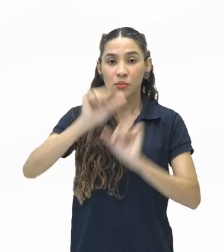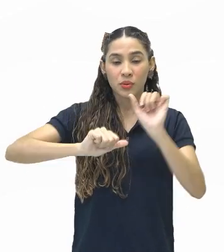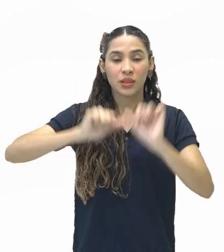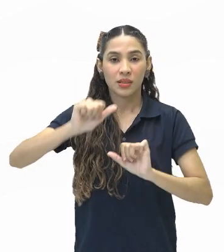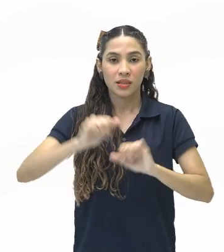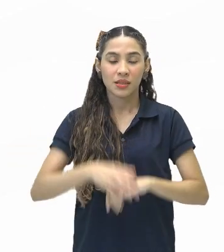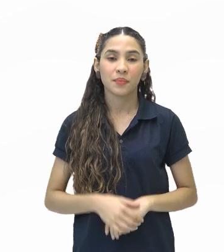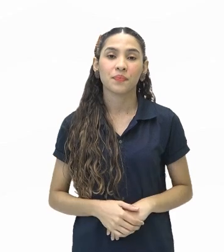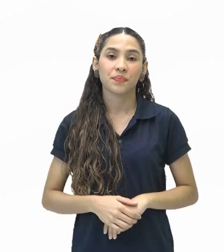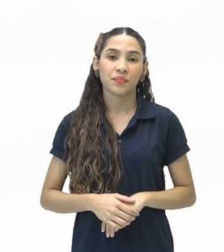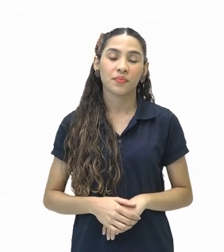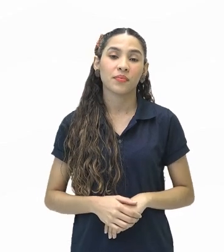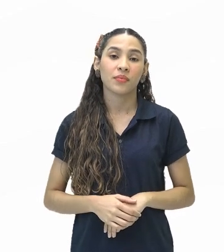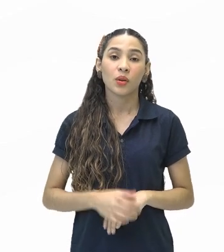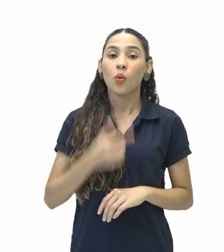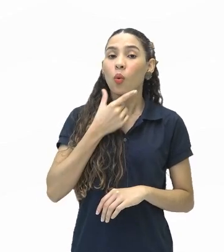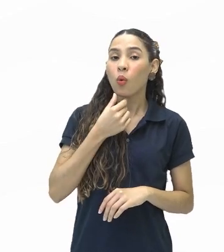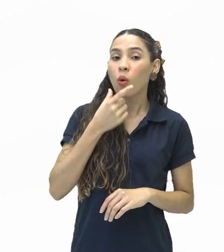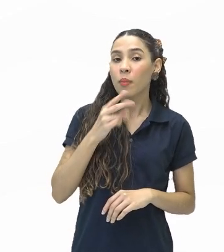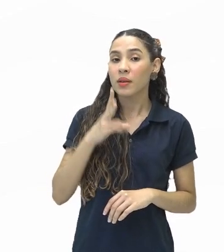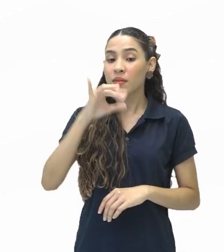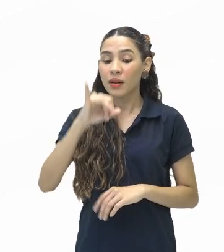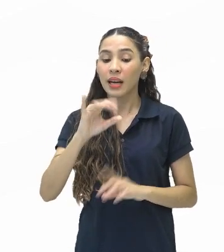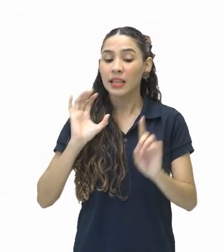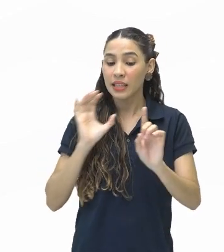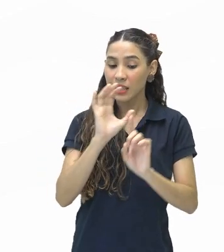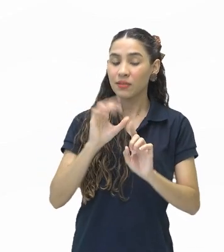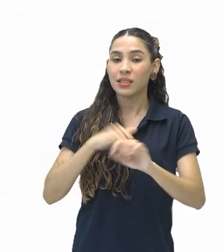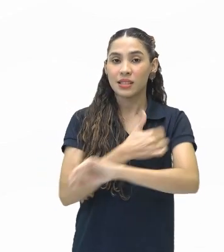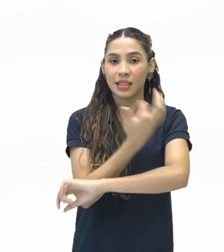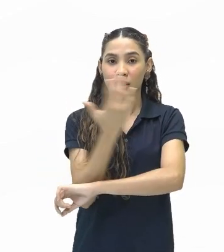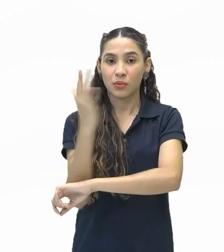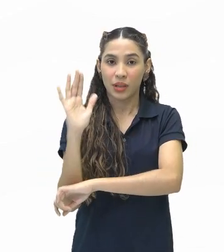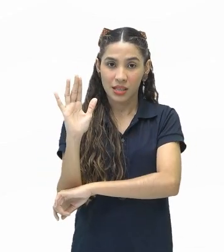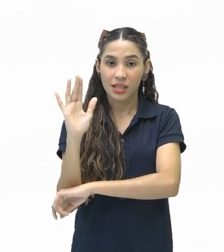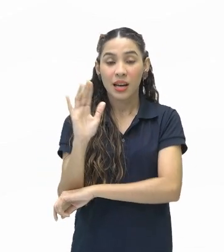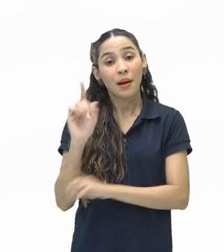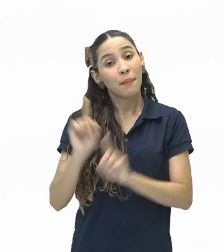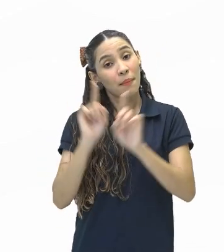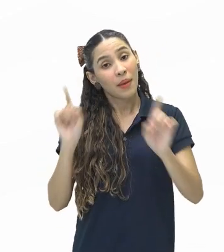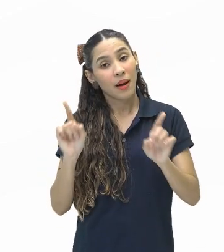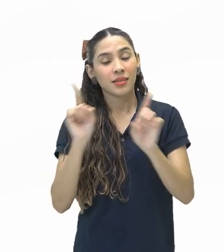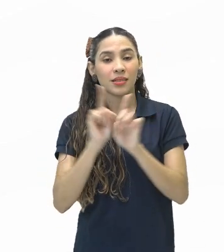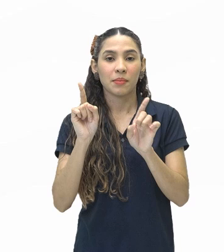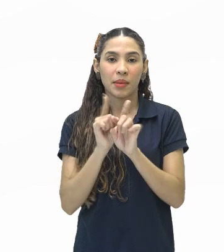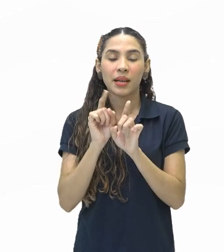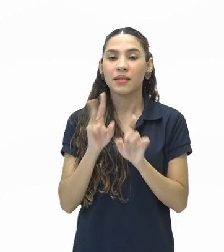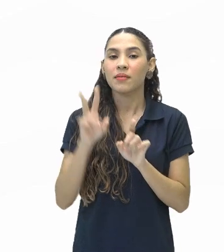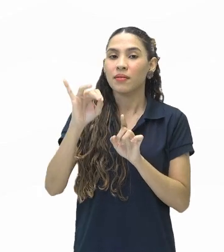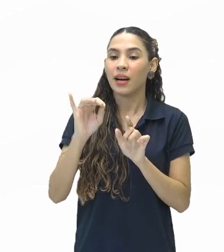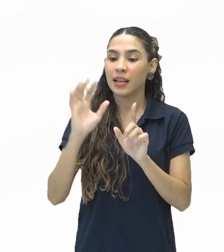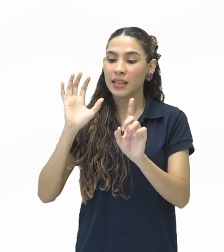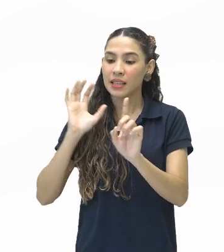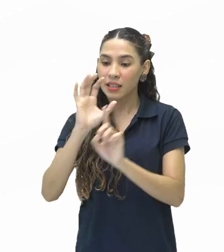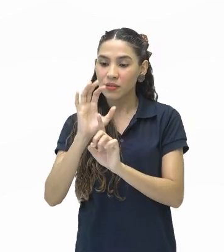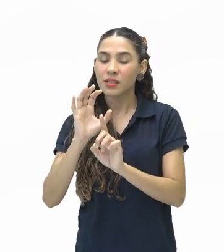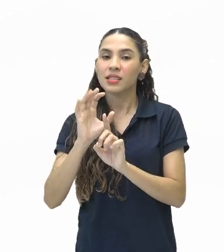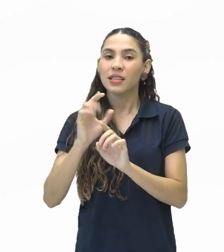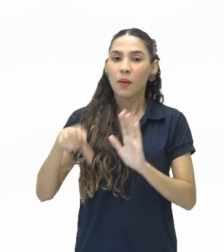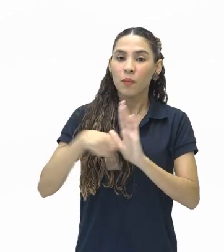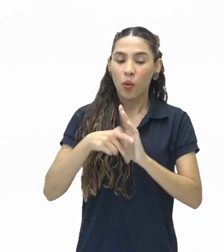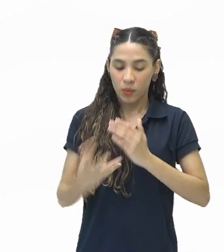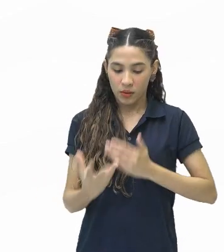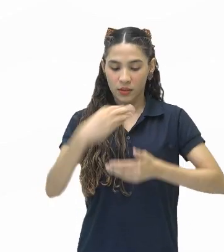transformação, onde ele transforma a natureza, mas também ele transforma a si